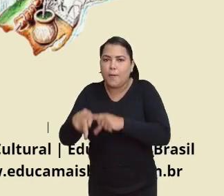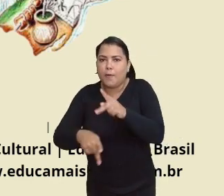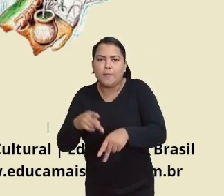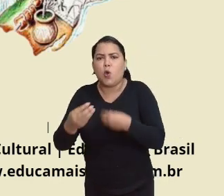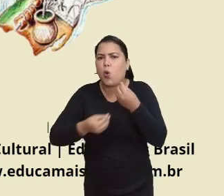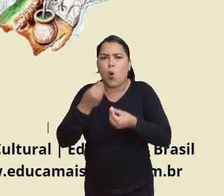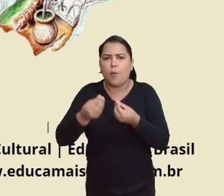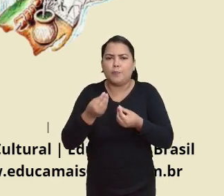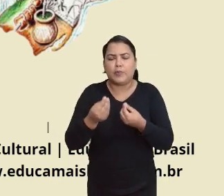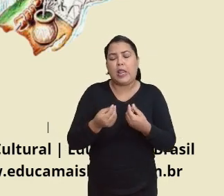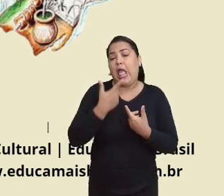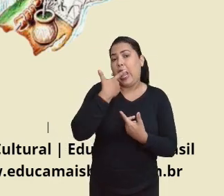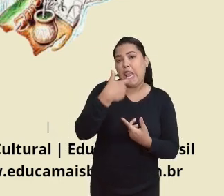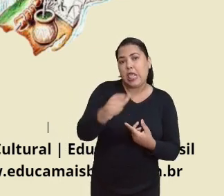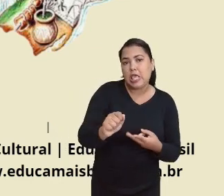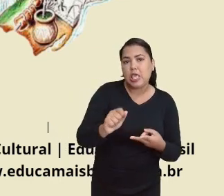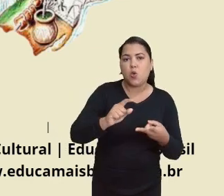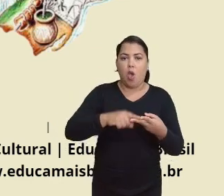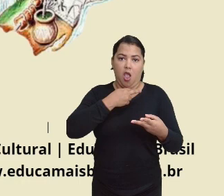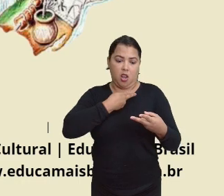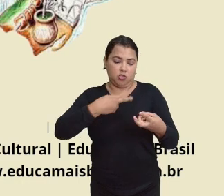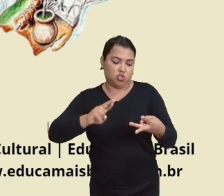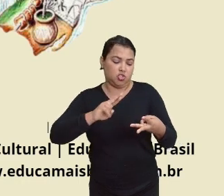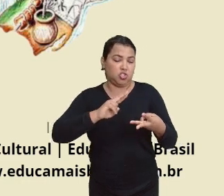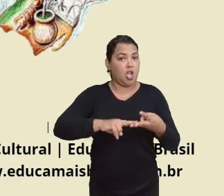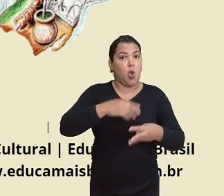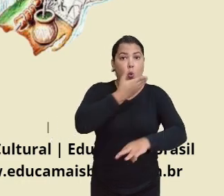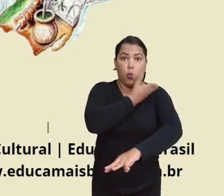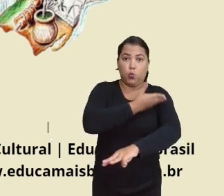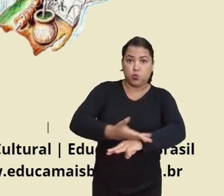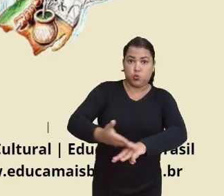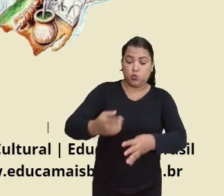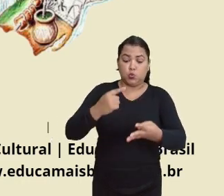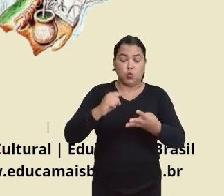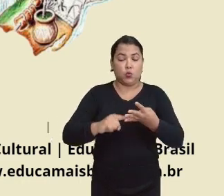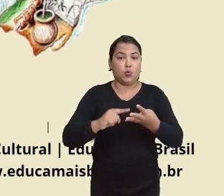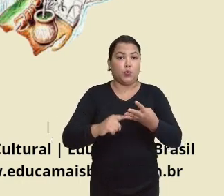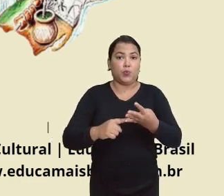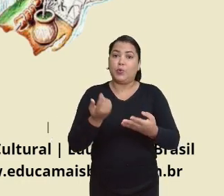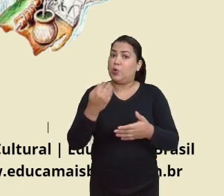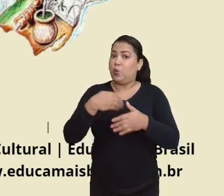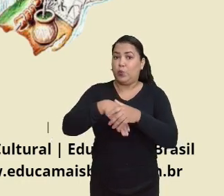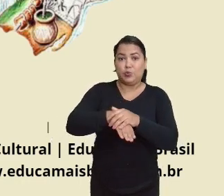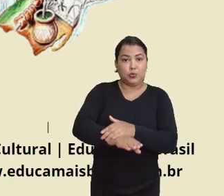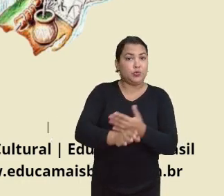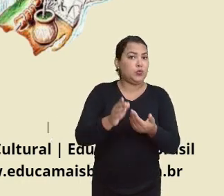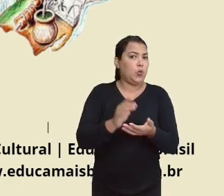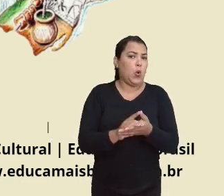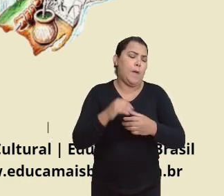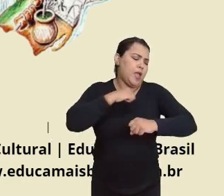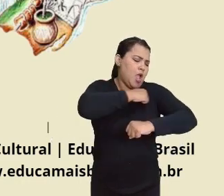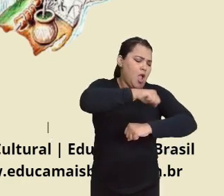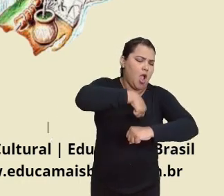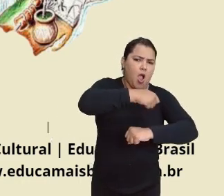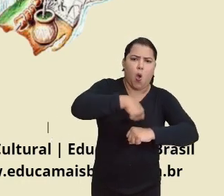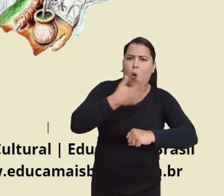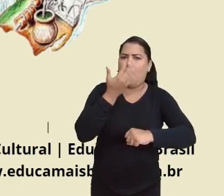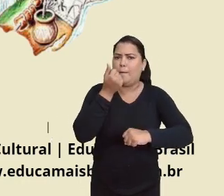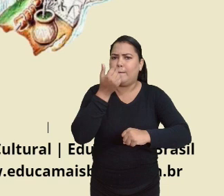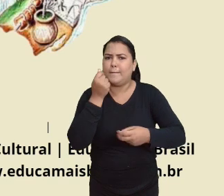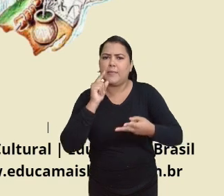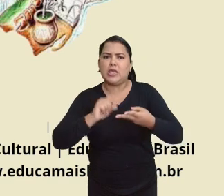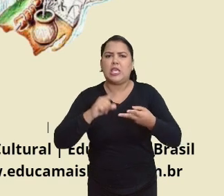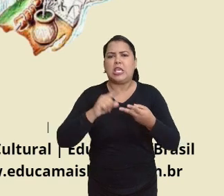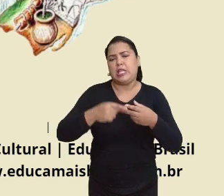costumes, dos comportamentos, dos valores, por meio da culinária, da política, da arte, da